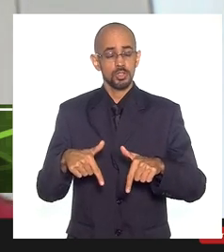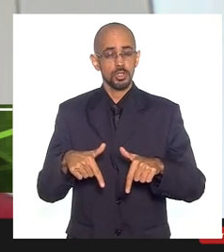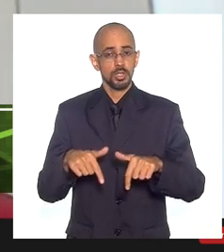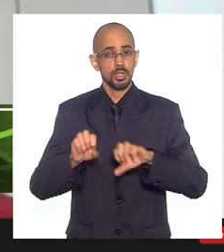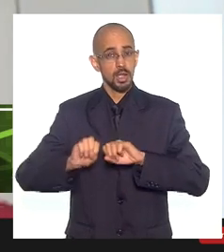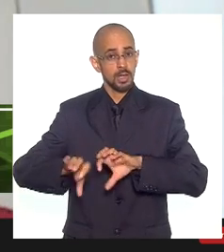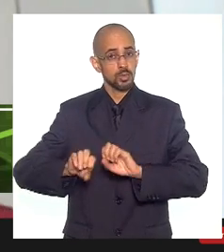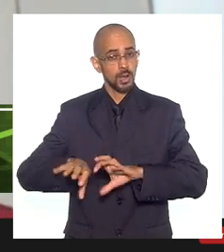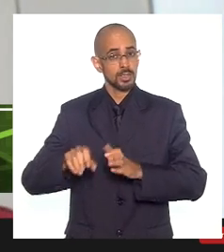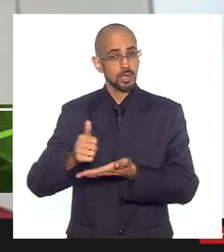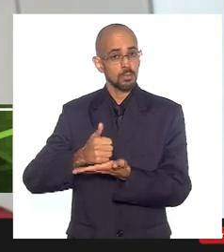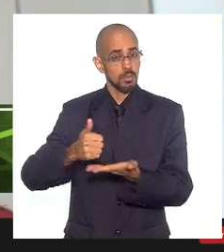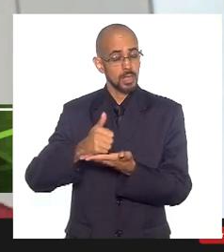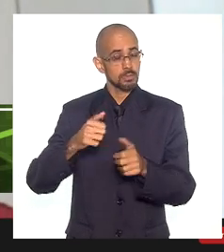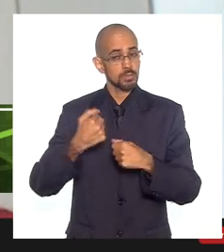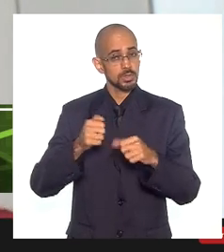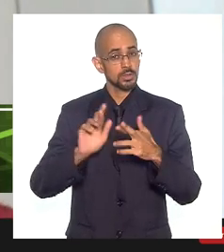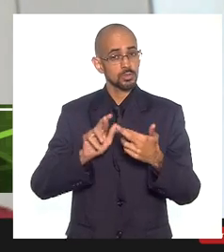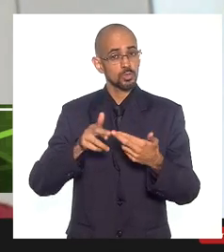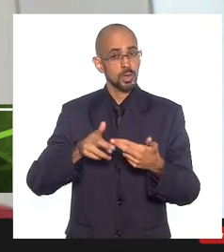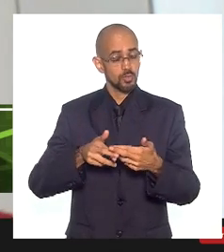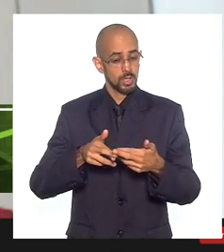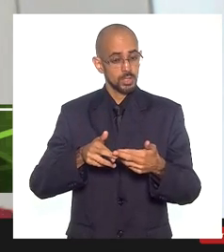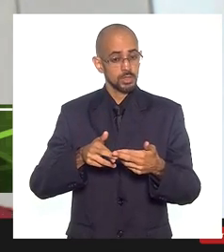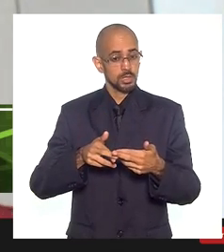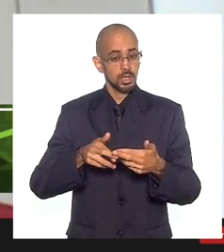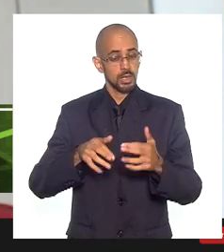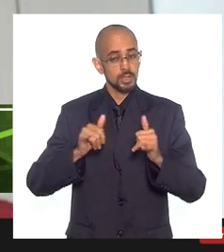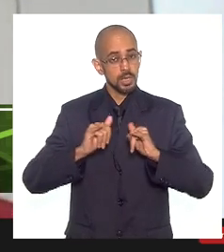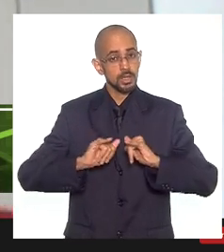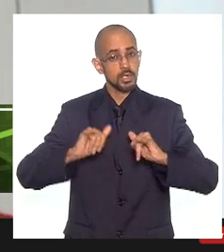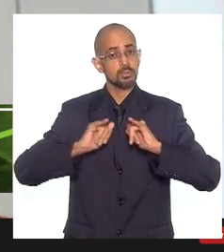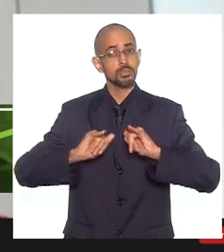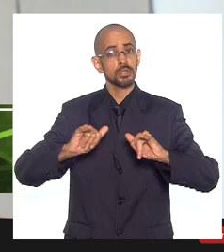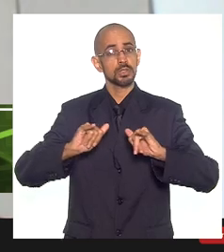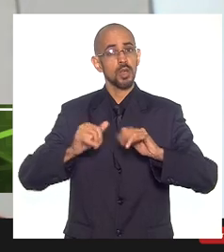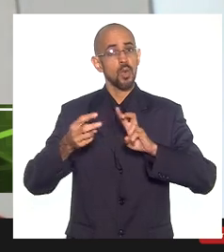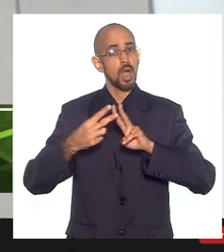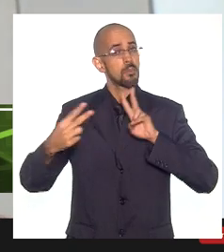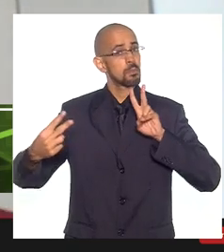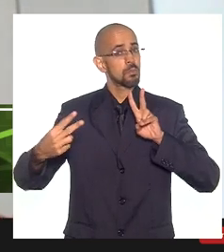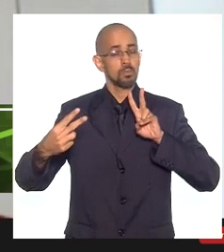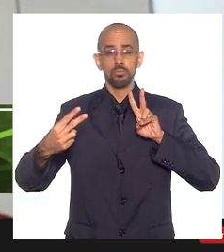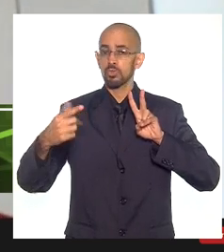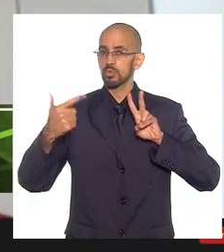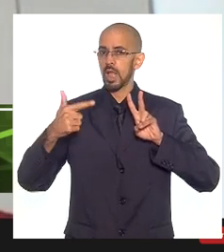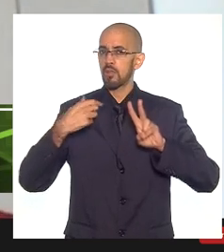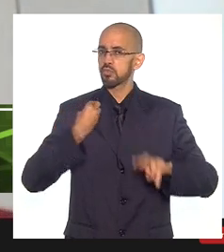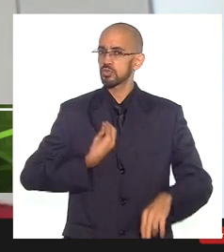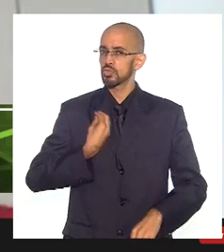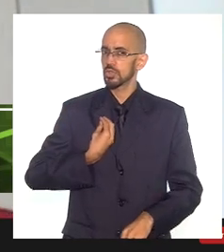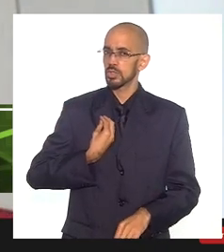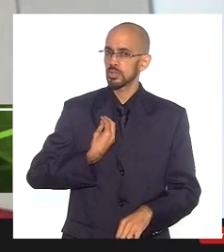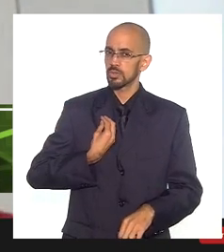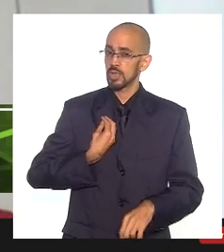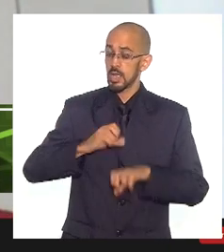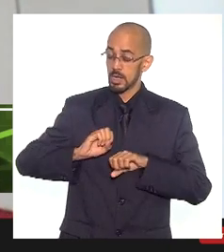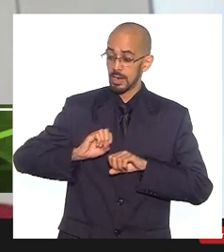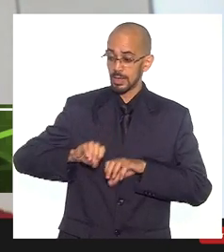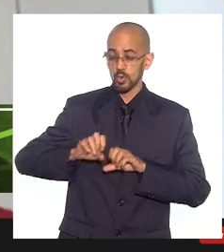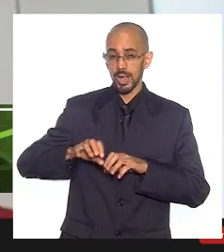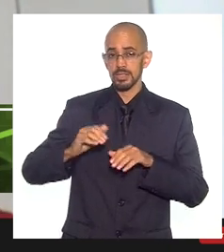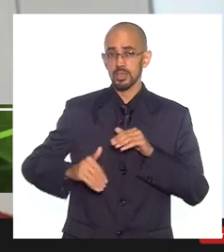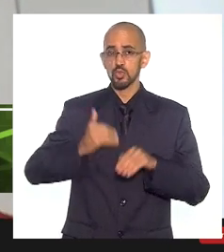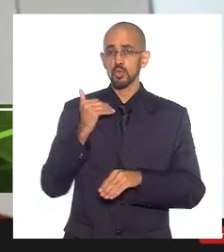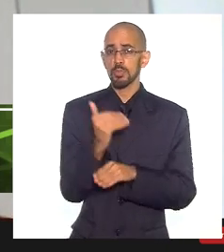Educação, com base nessas referências, e que o ensino remoto segue não funcionando. E na educação superior, como é que está esse processo? O que